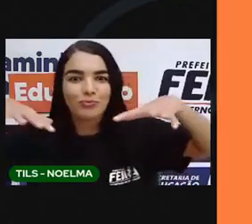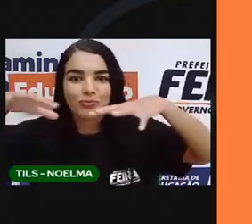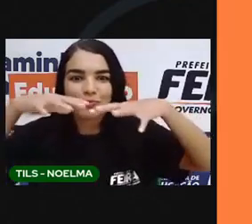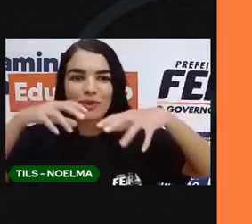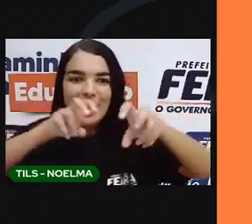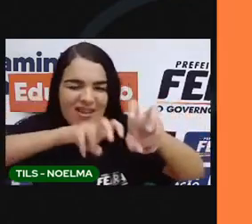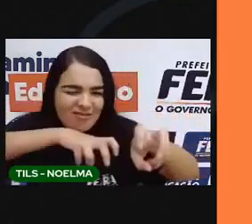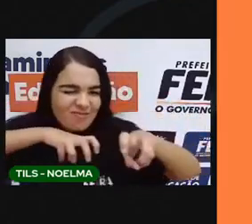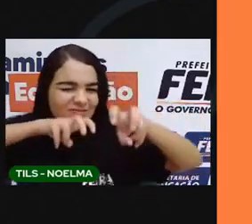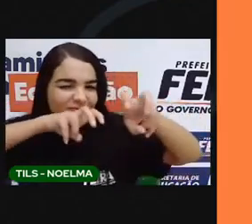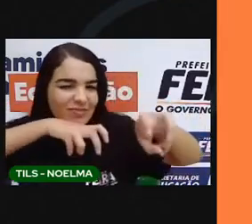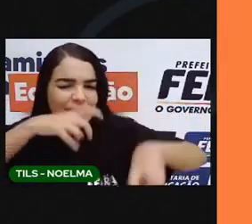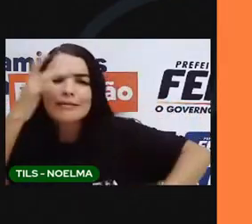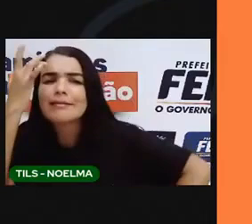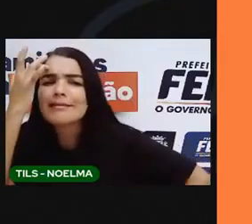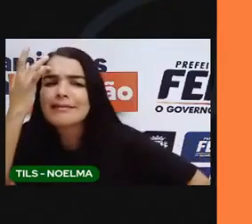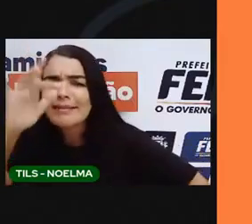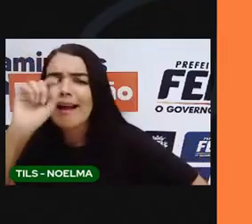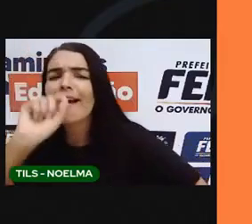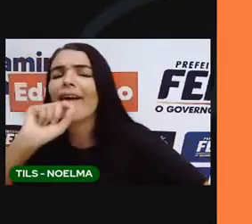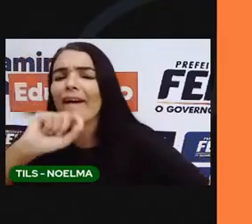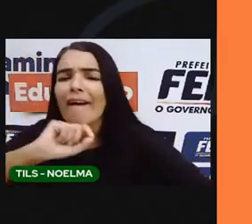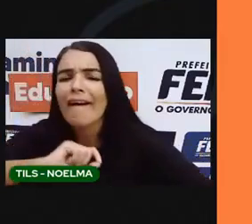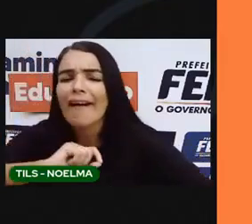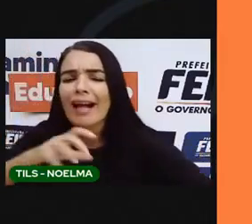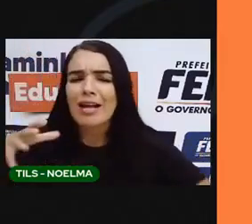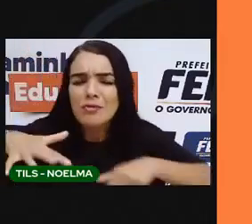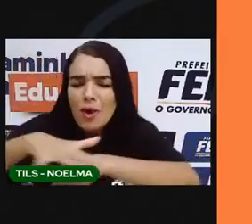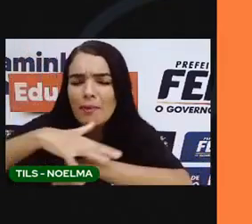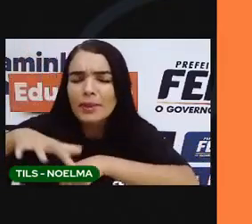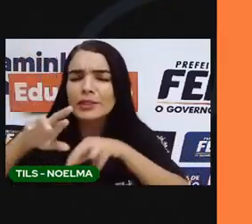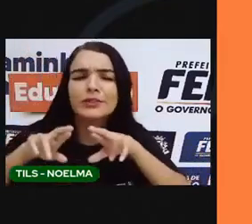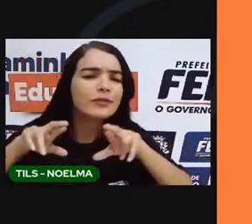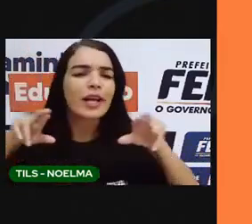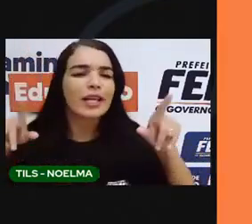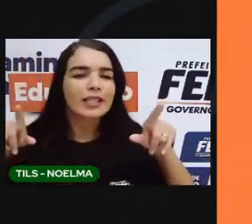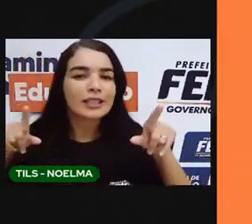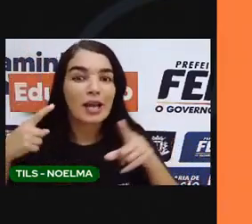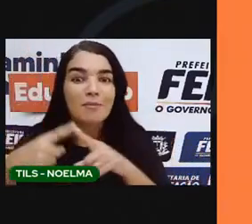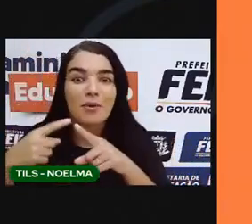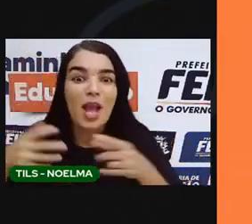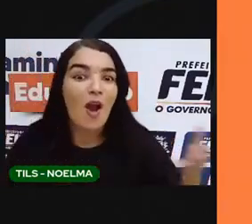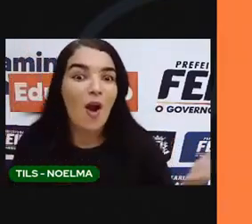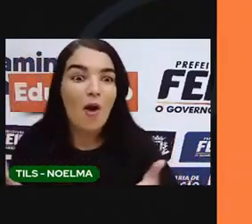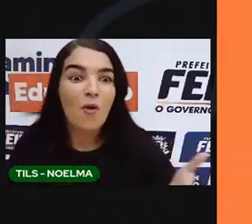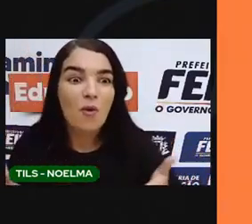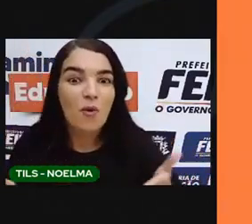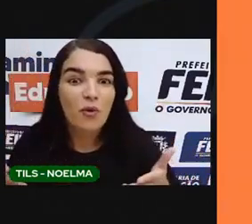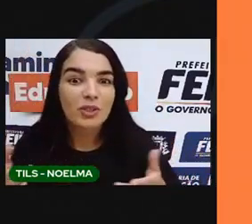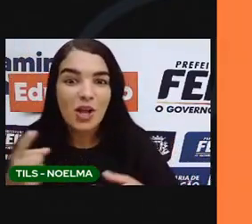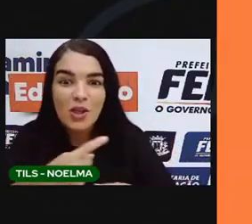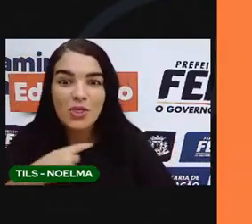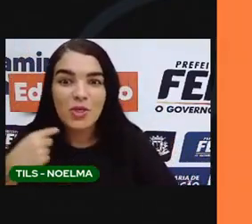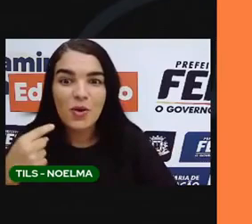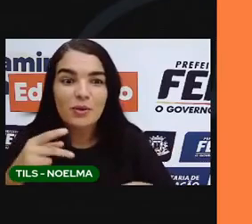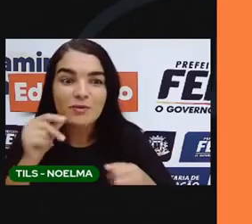Caatinga. Será por que eu estou num ambiente tão diferente assim? Porque hoje nós vamos falar sobre